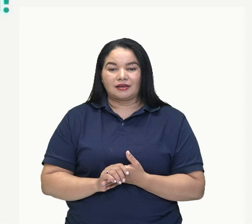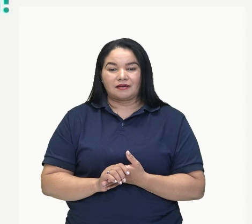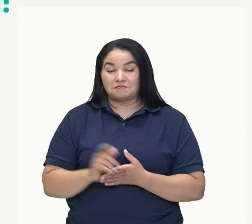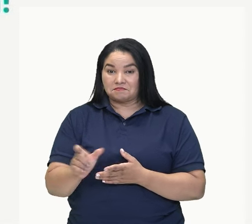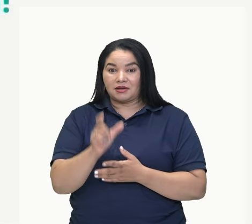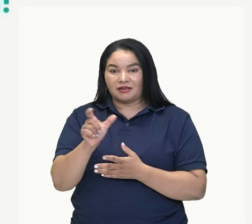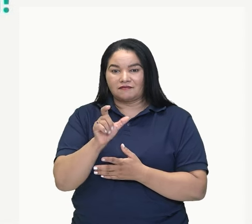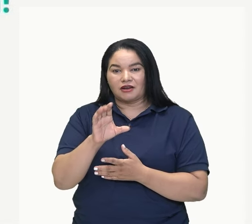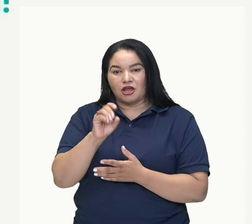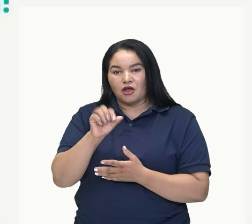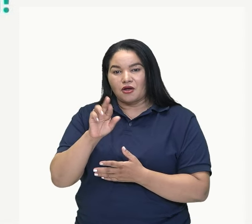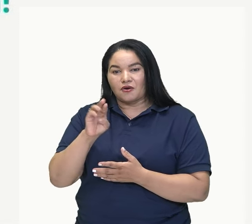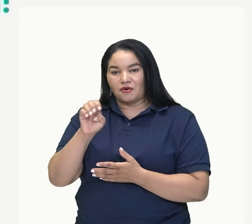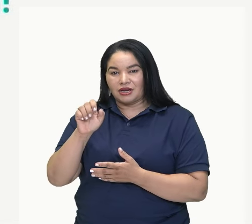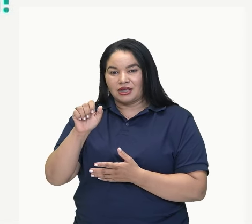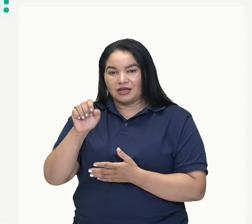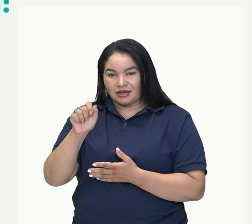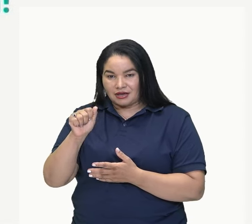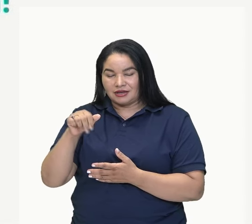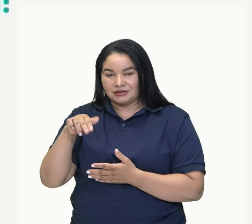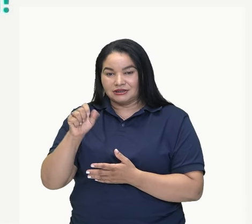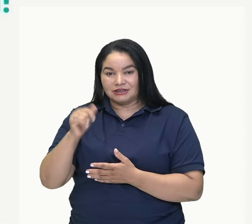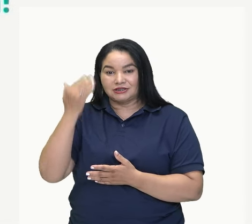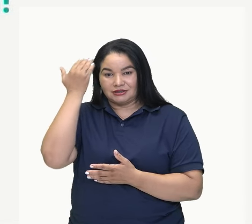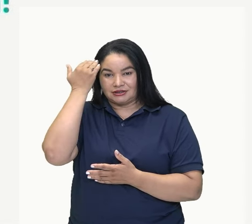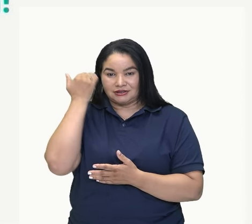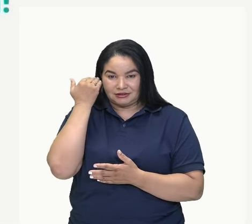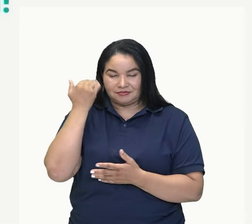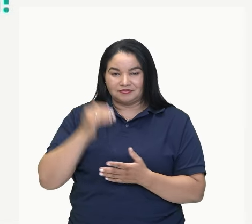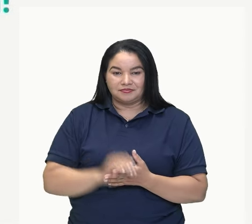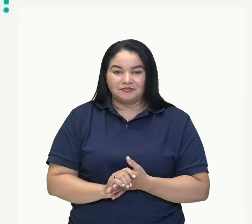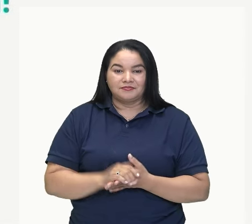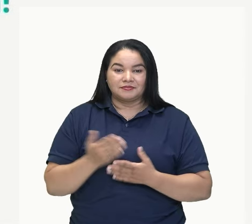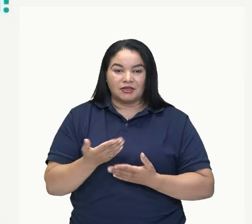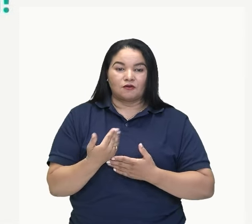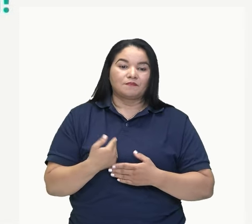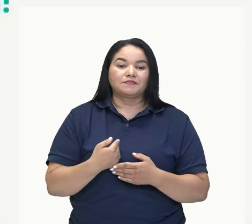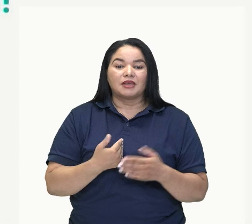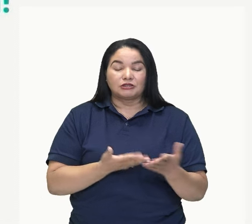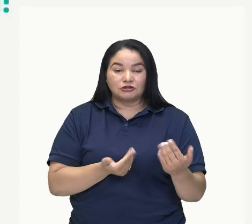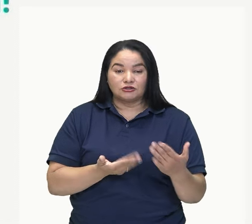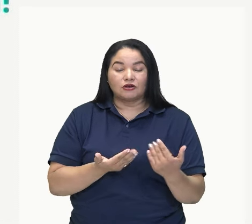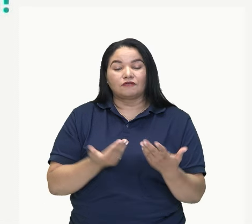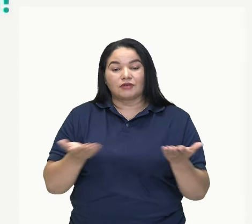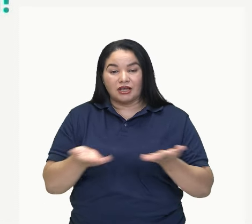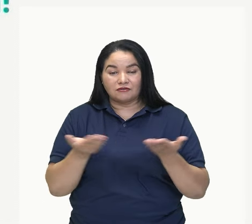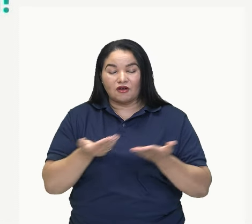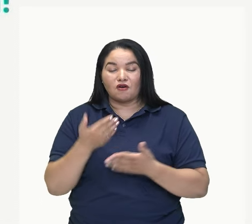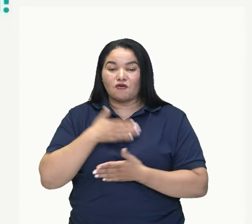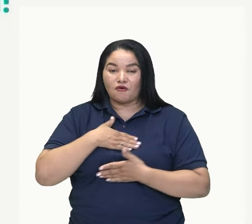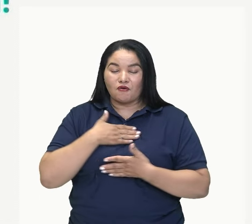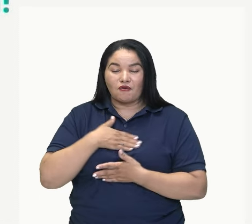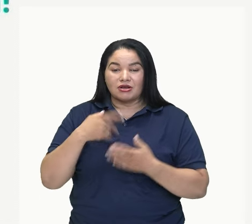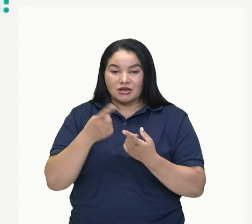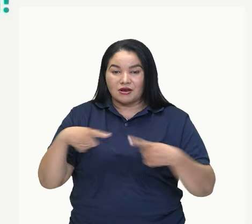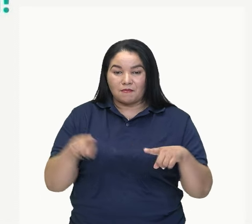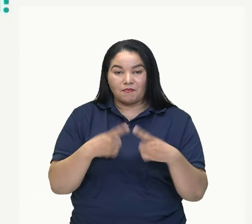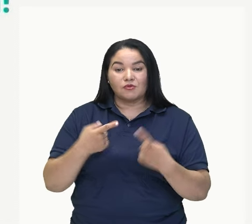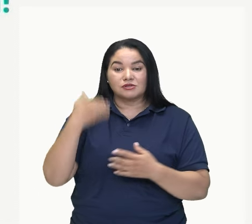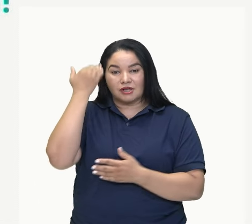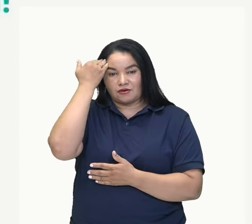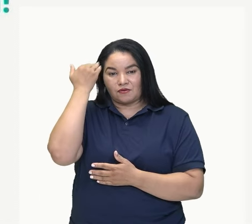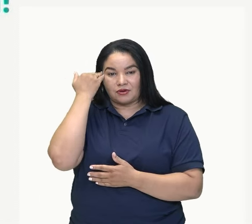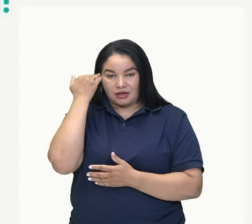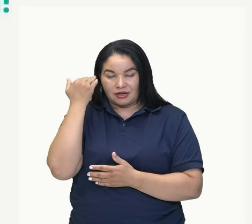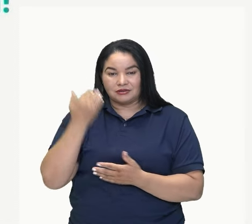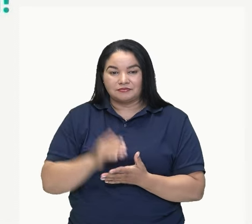né? Gosta. Então, quem é que gosta de música coreana? A juventude atual. Então, esse aqui é o meu sujeito e gosta de música